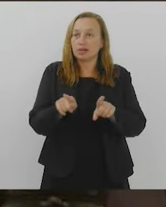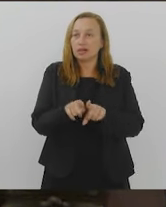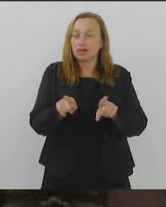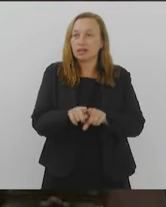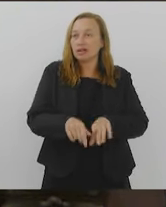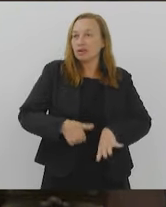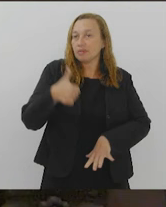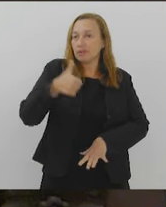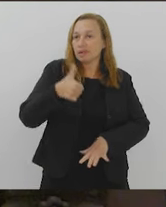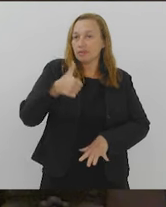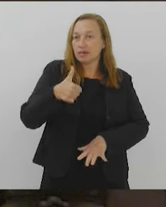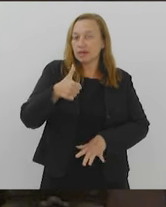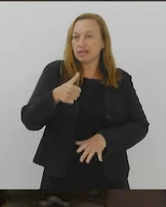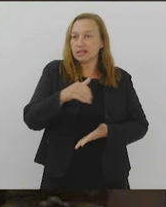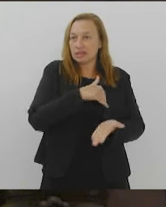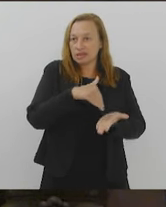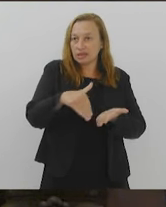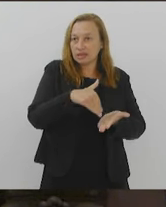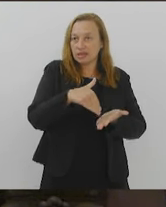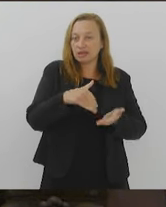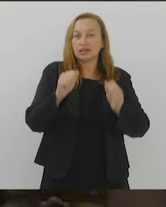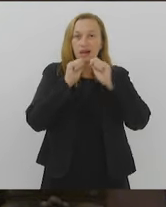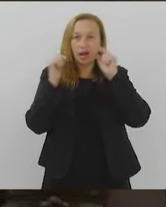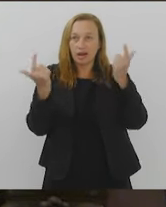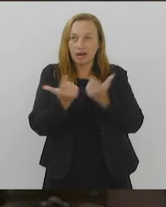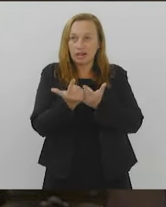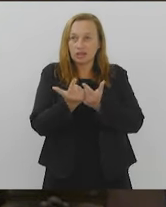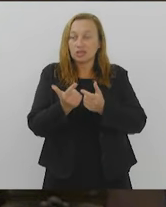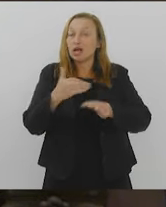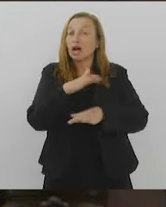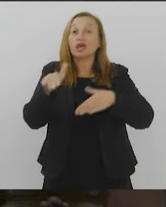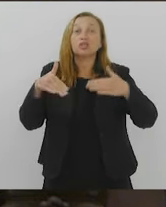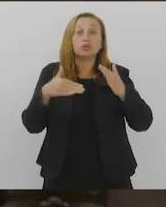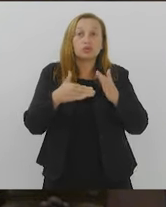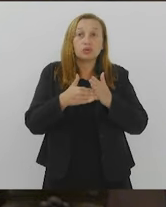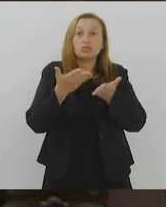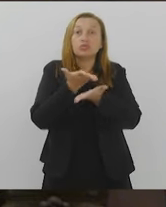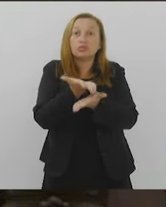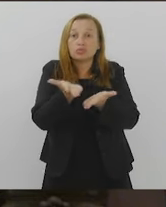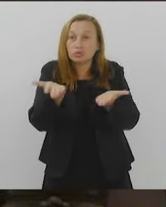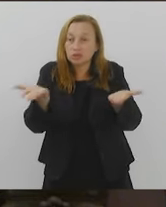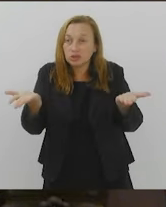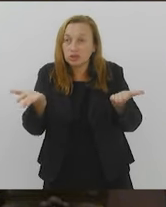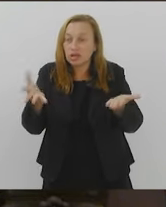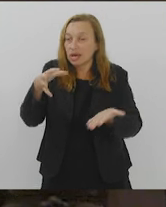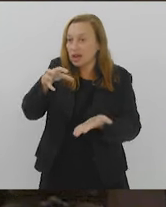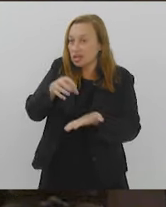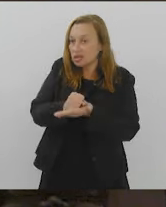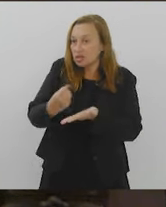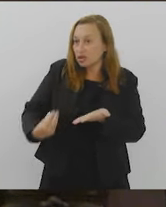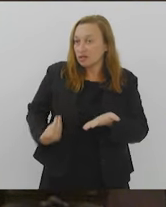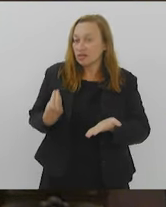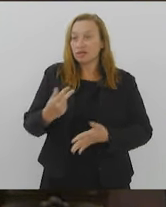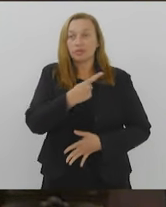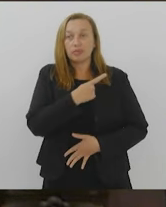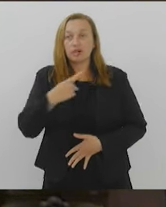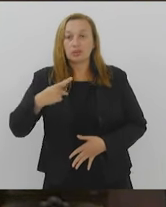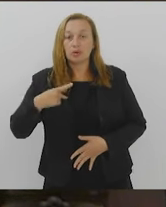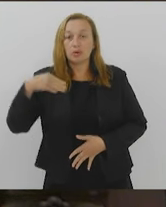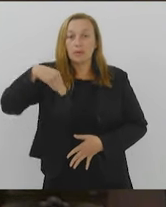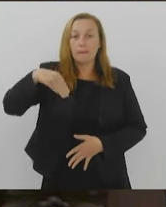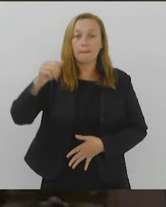da Assembleia Legislativa, a todos os senhores, registrar aqui a presença do meu pastor Magu,